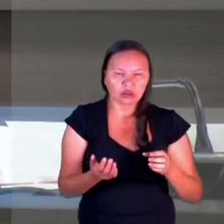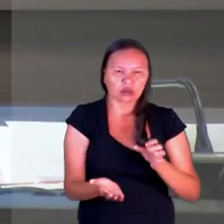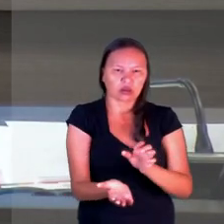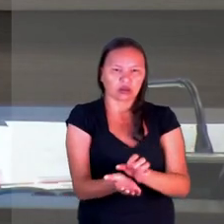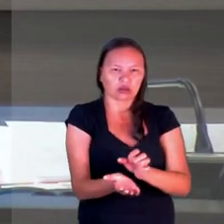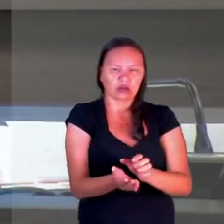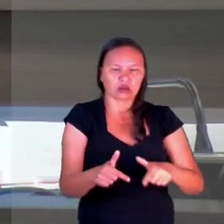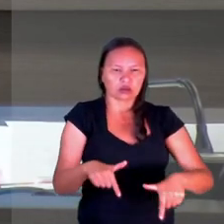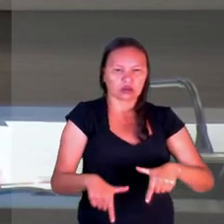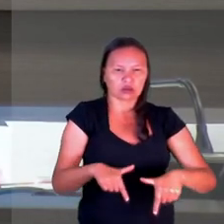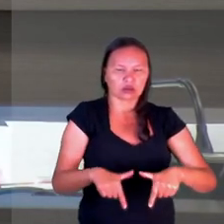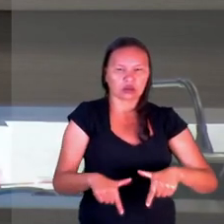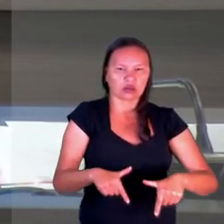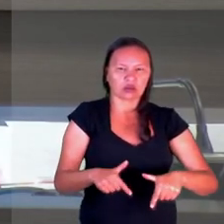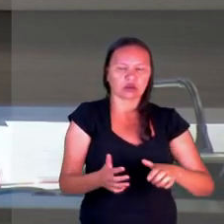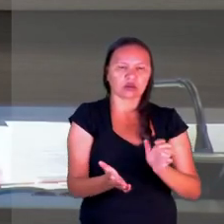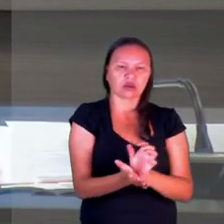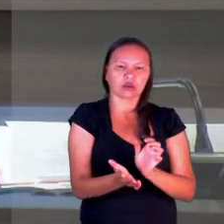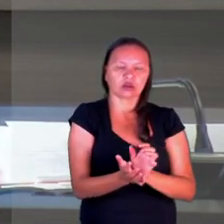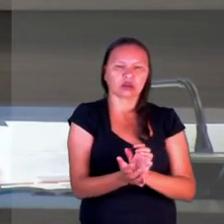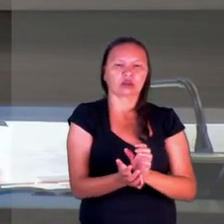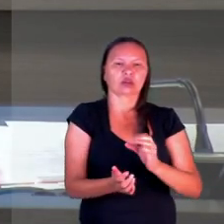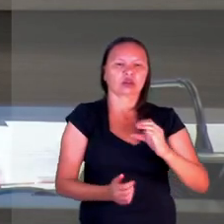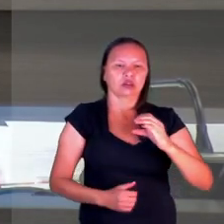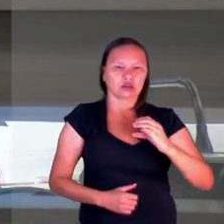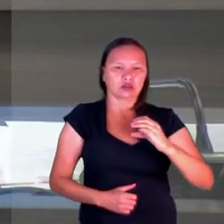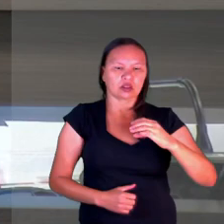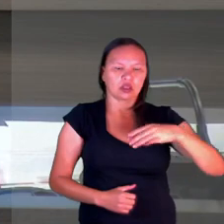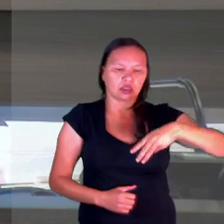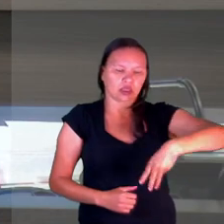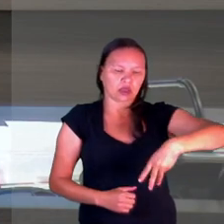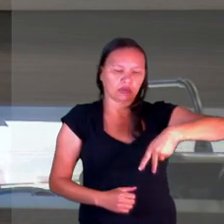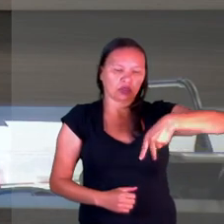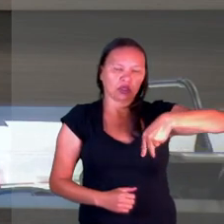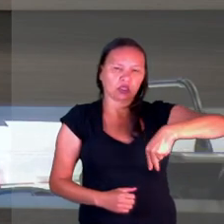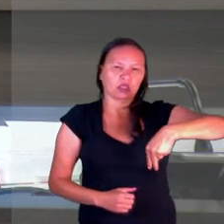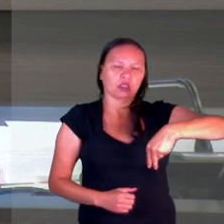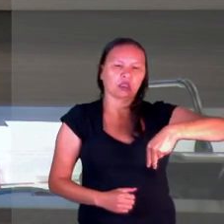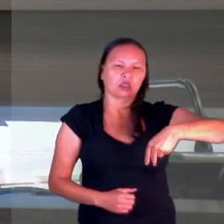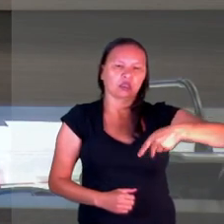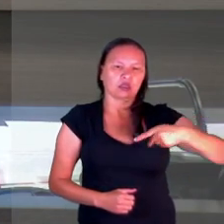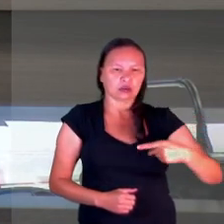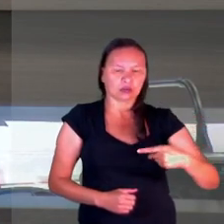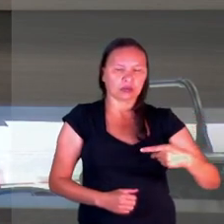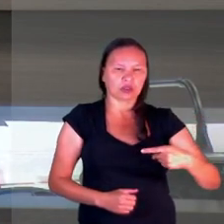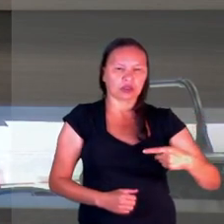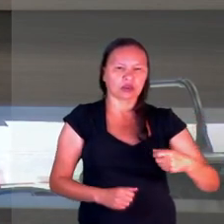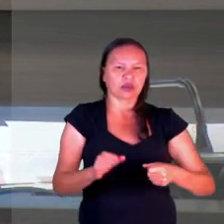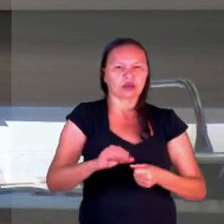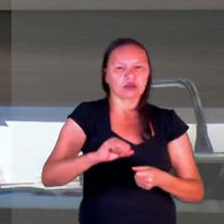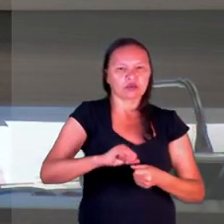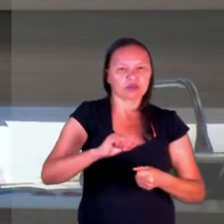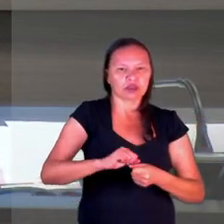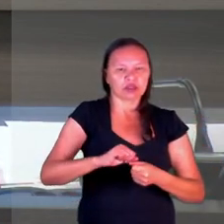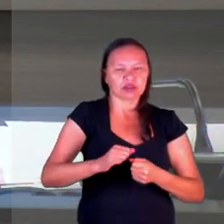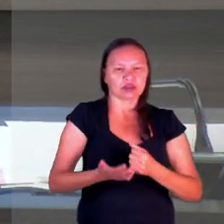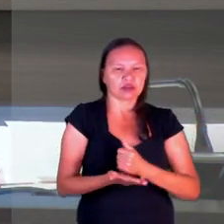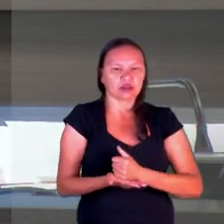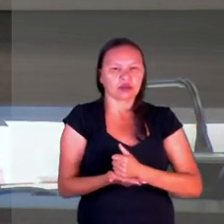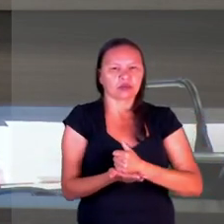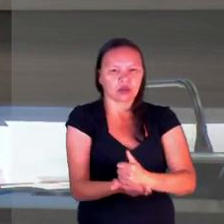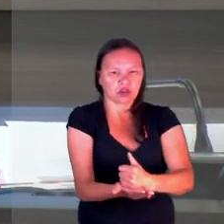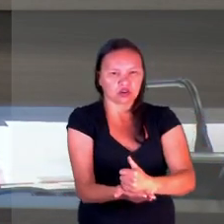trabalho e o que o cnmp poderia iia fazer para ajudar a fortalecer esse